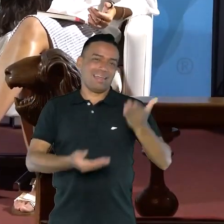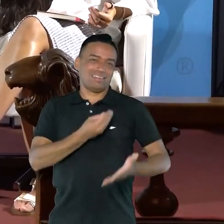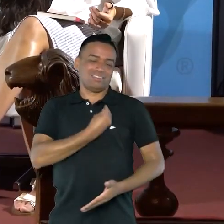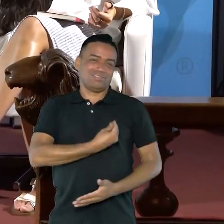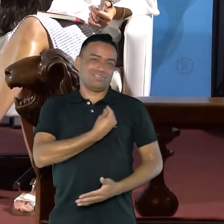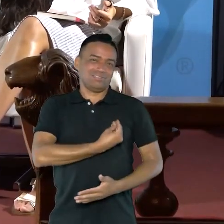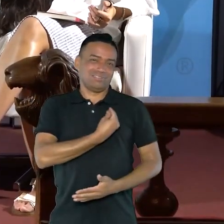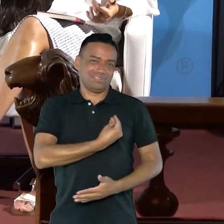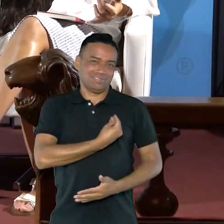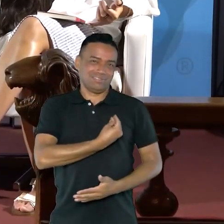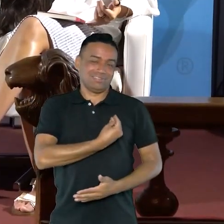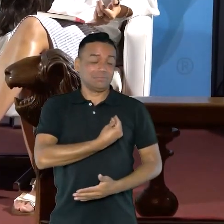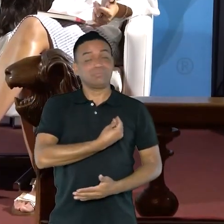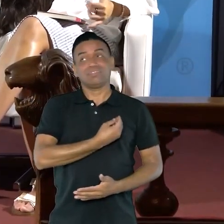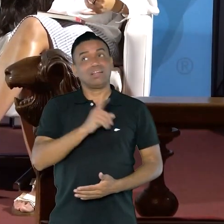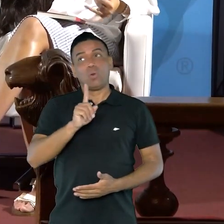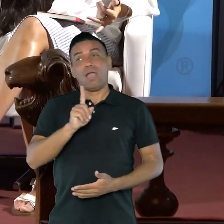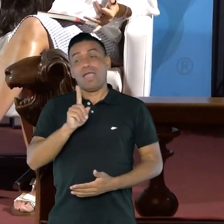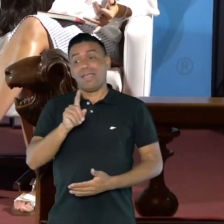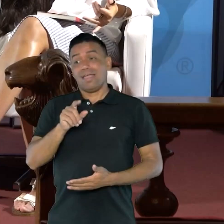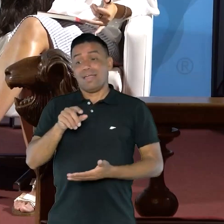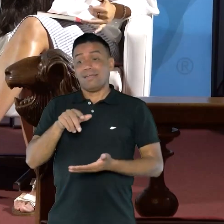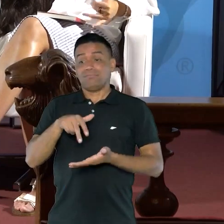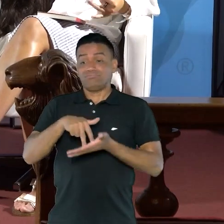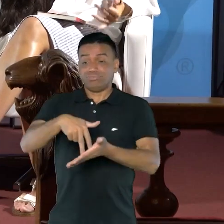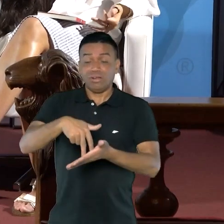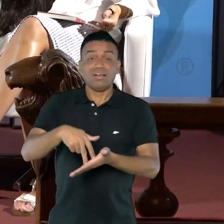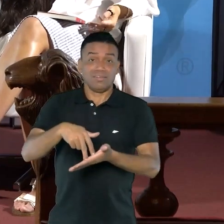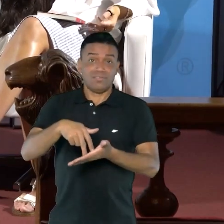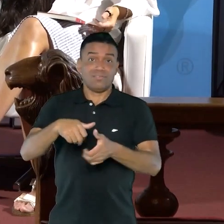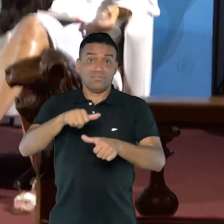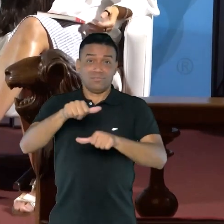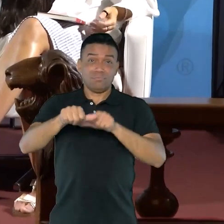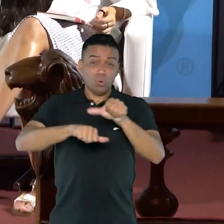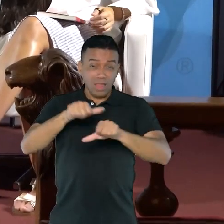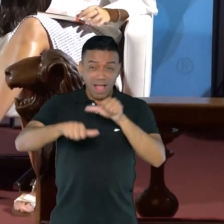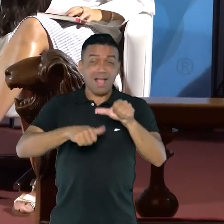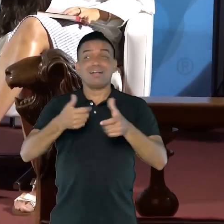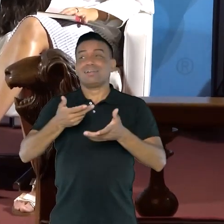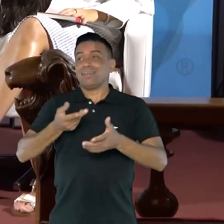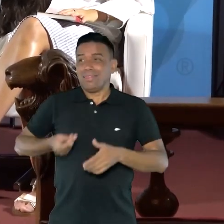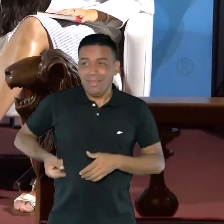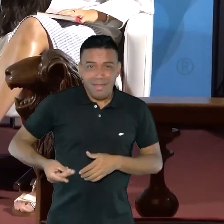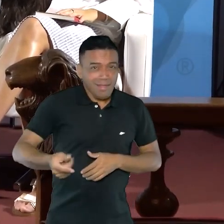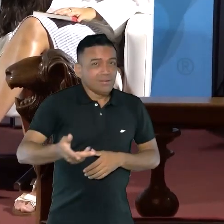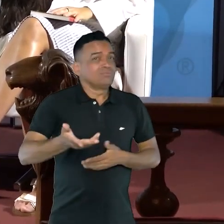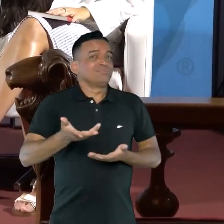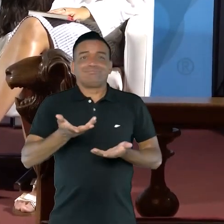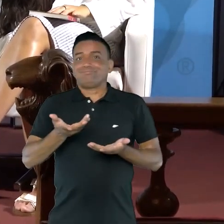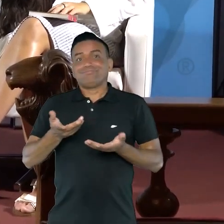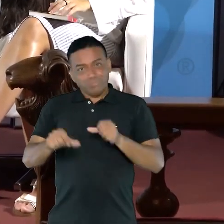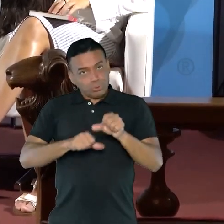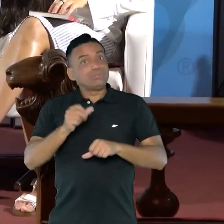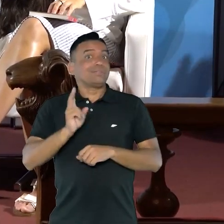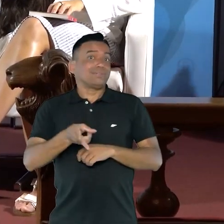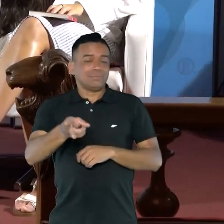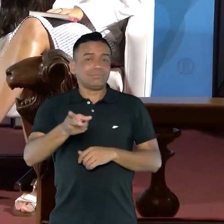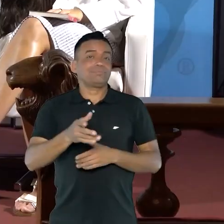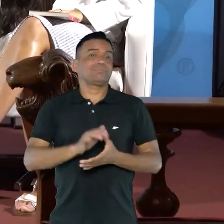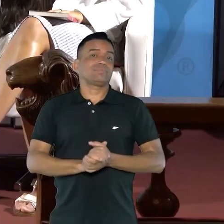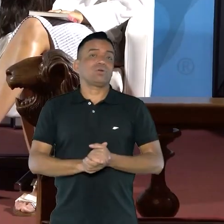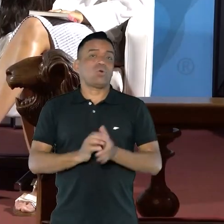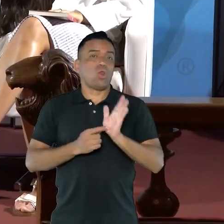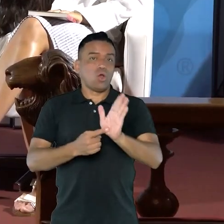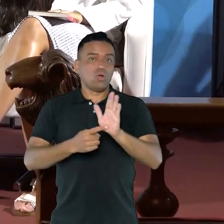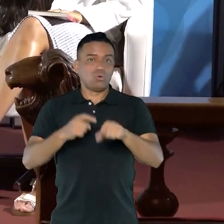né, algo que não é nem fixo, nem eterno e nem imutável. Então, quando eu trago essa questão